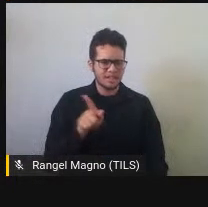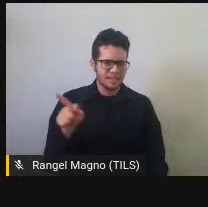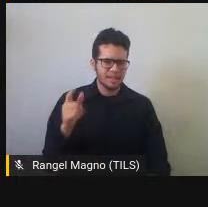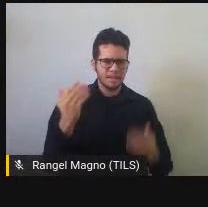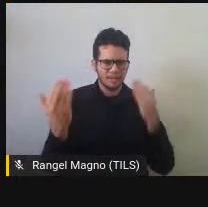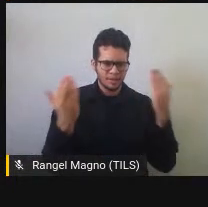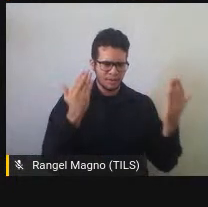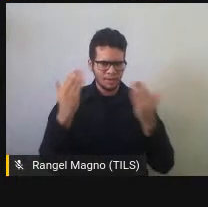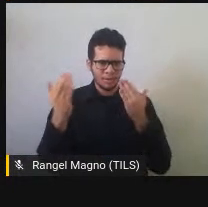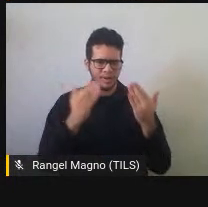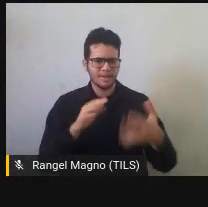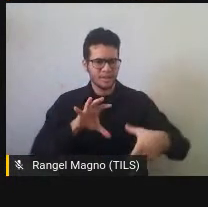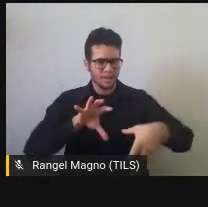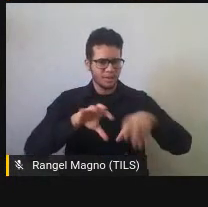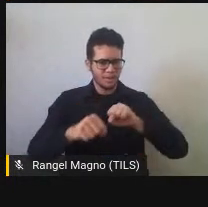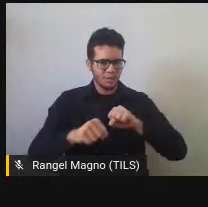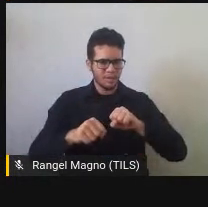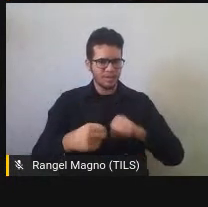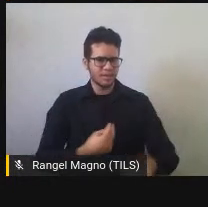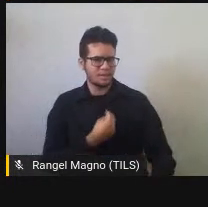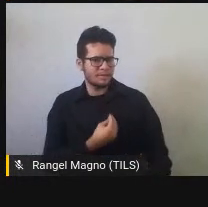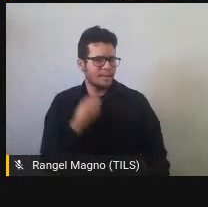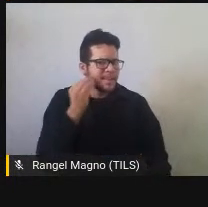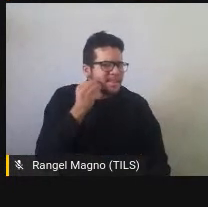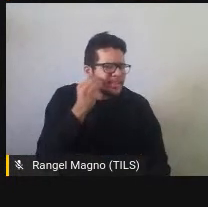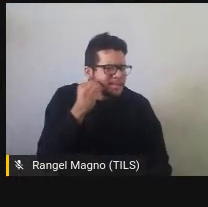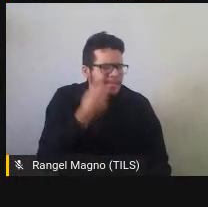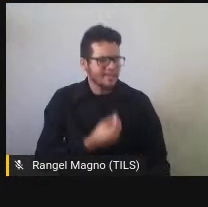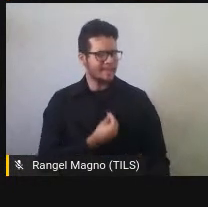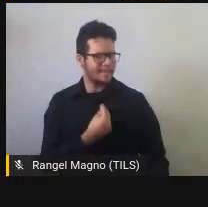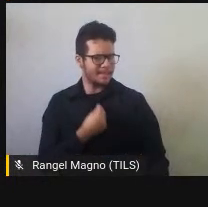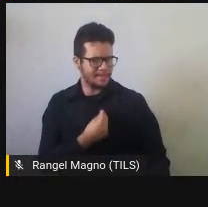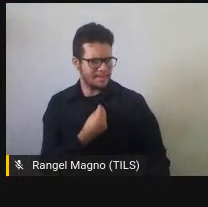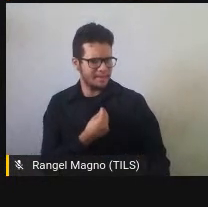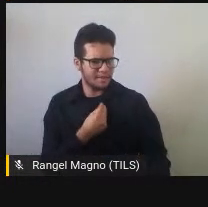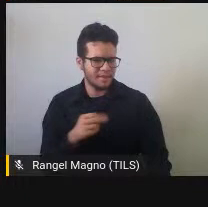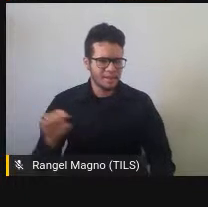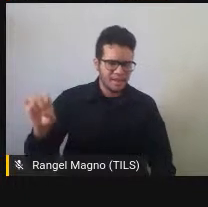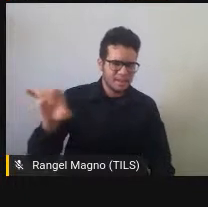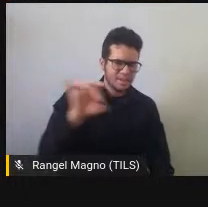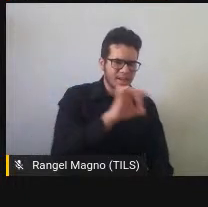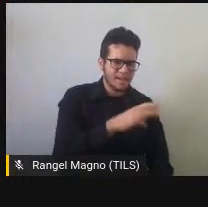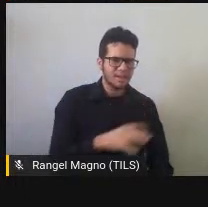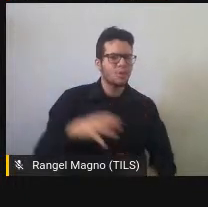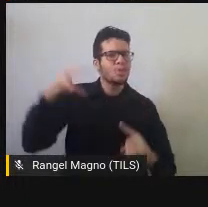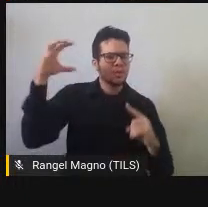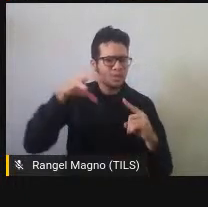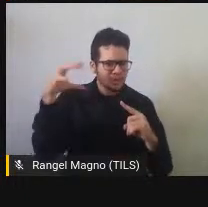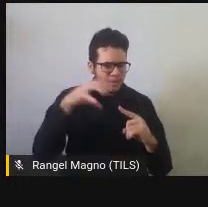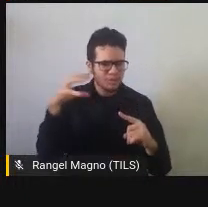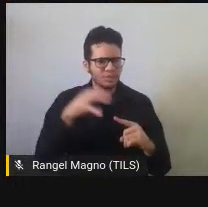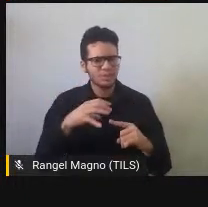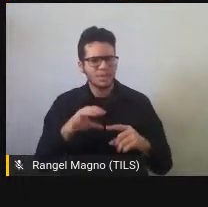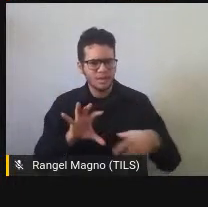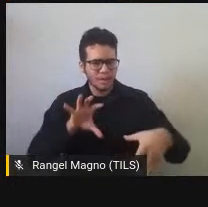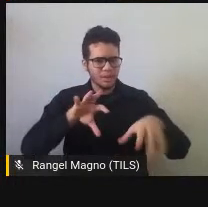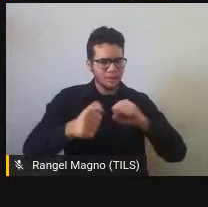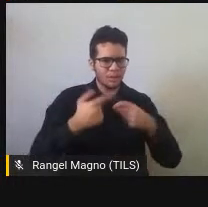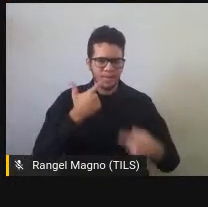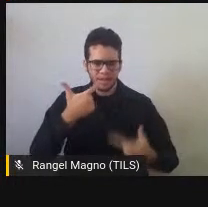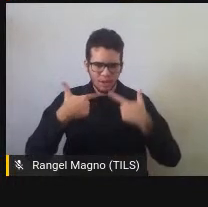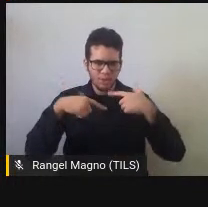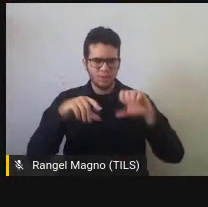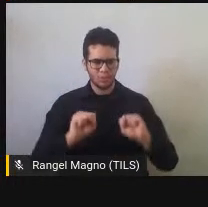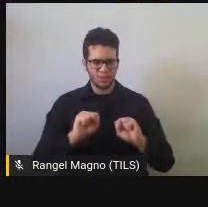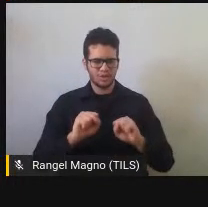daquele linguista mas também que nos leva a pensar na formação do linguista de maneira geral a nossa